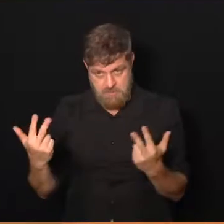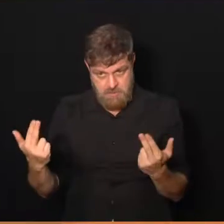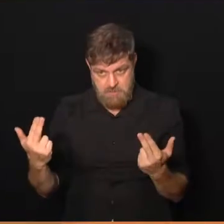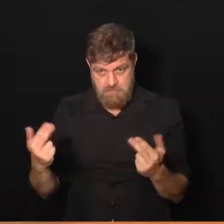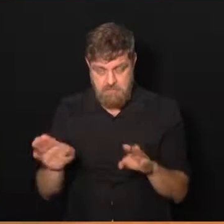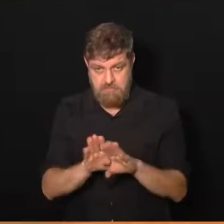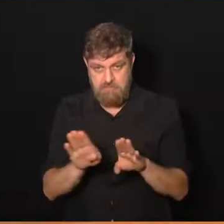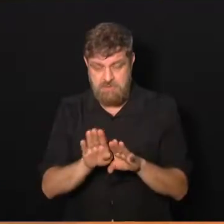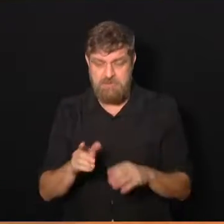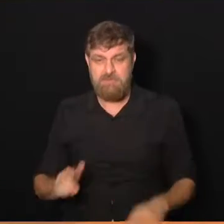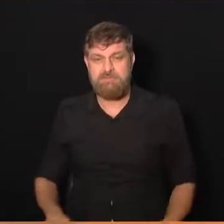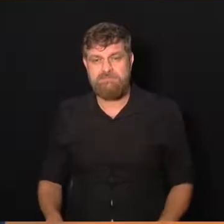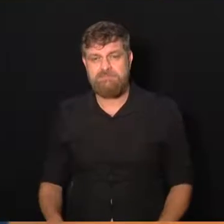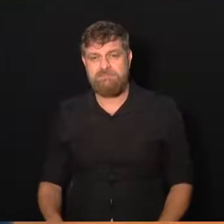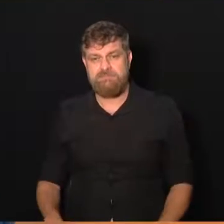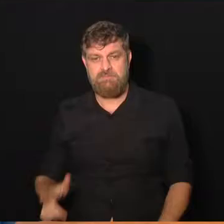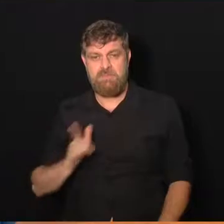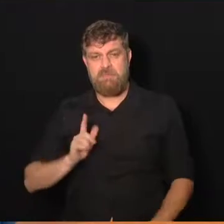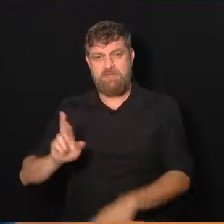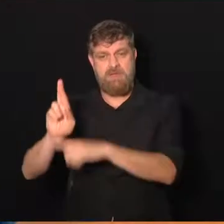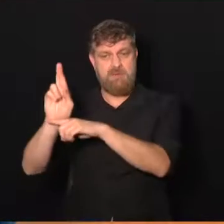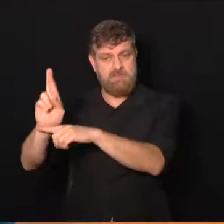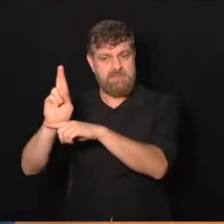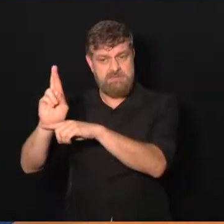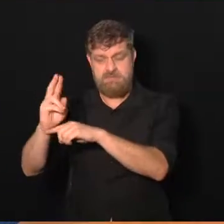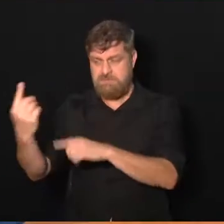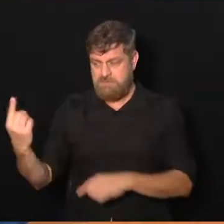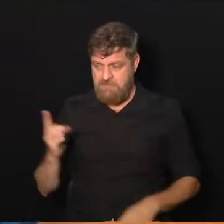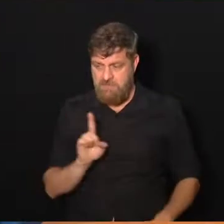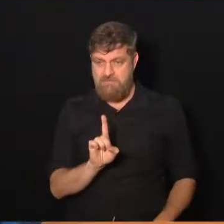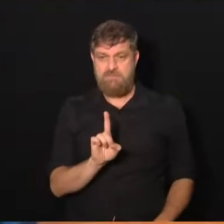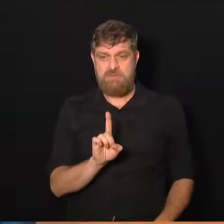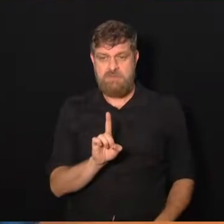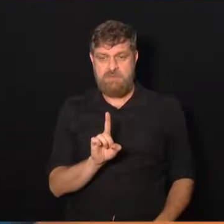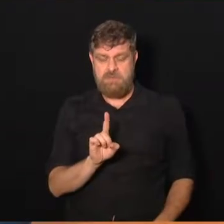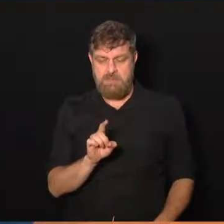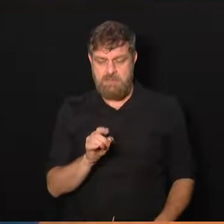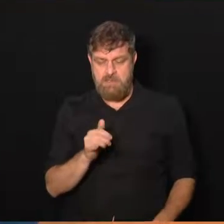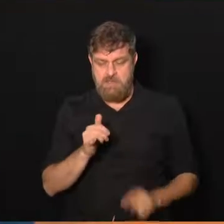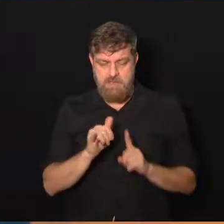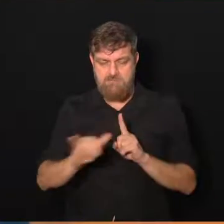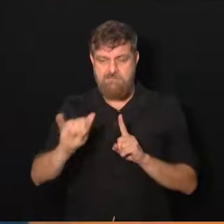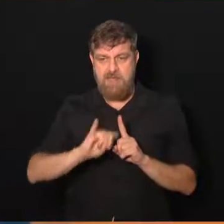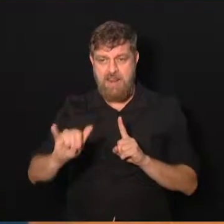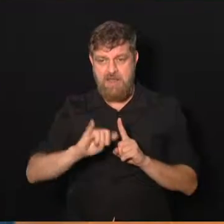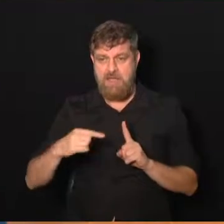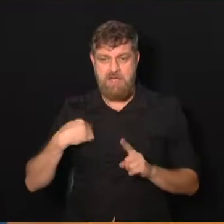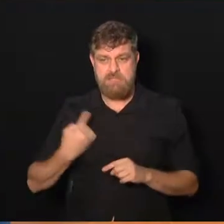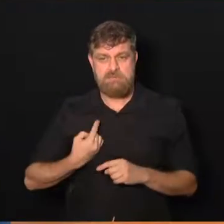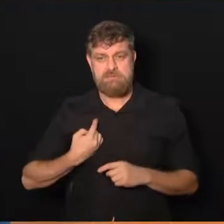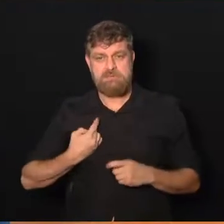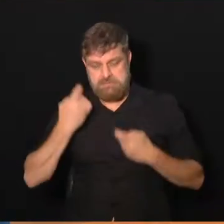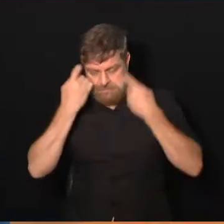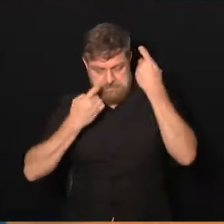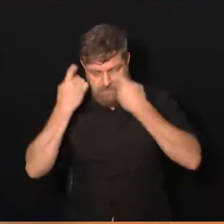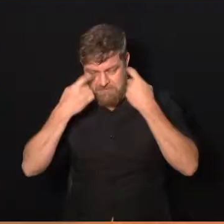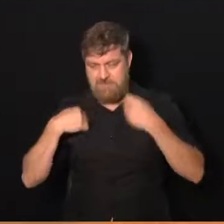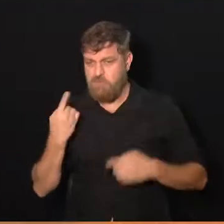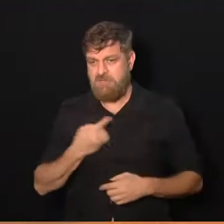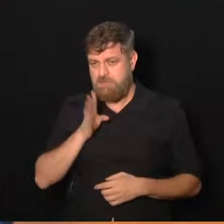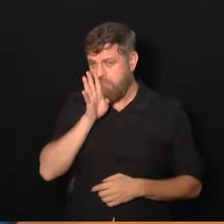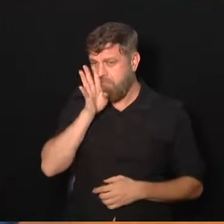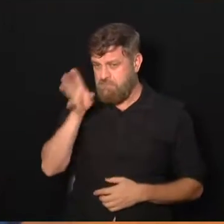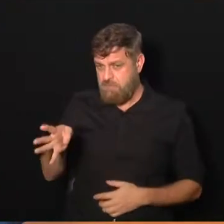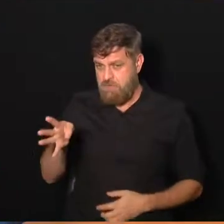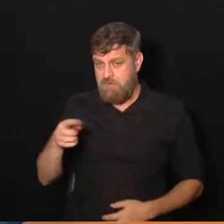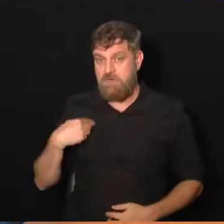mas uma representação deles, para não entender, vereador, que aqui a gente esteja pensando em penalizar. Nós estamos pensando